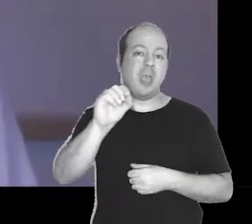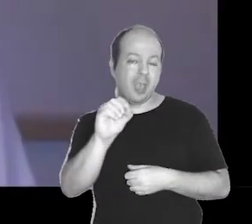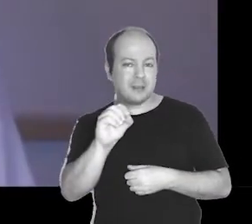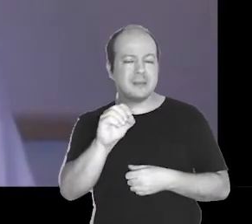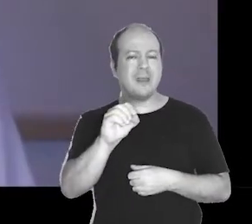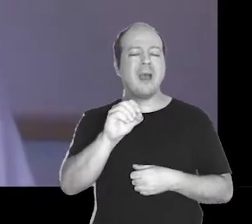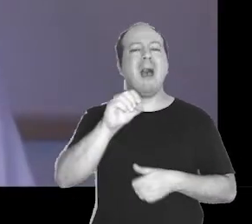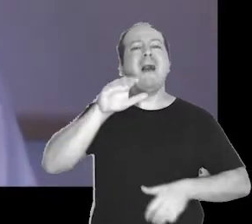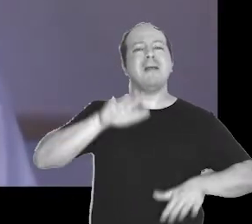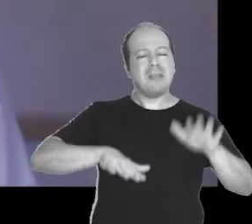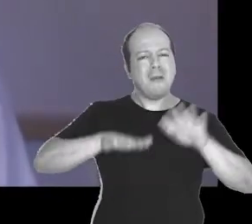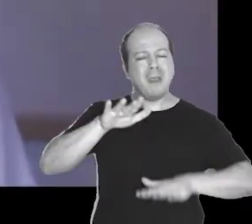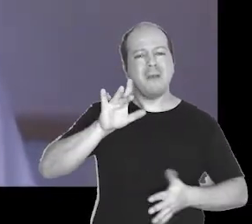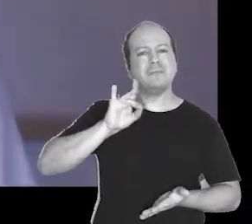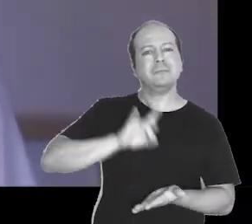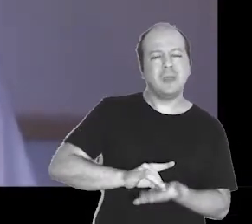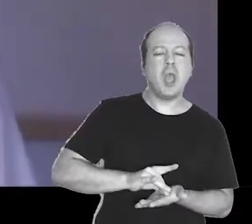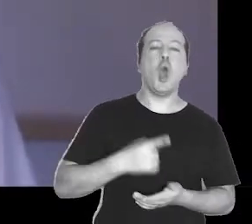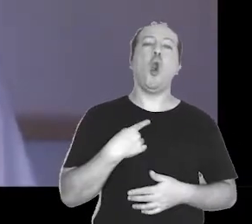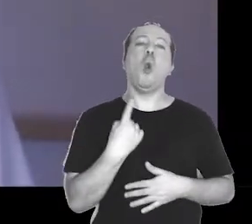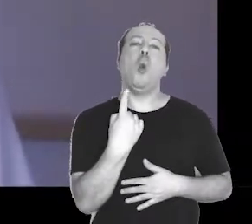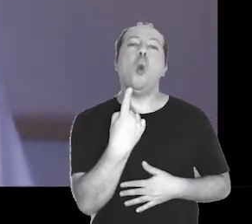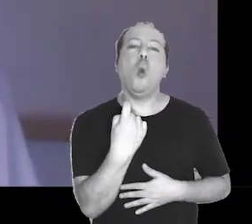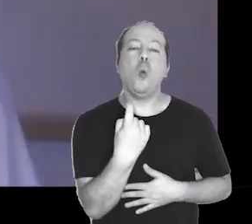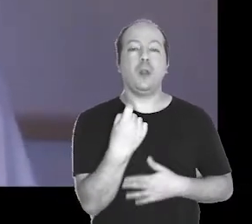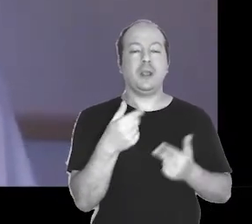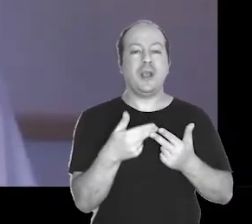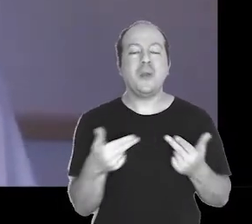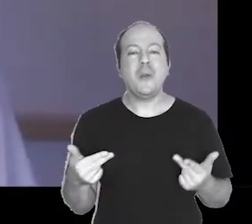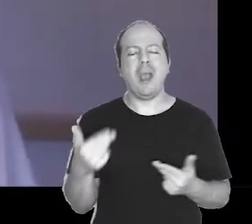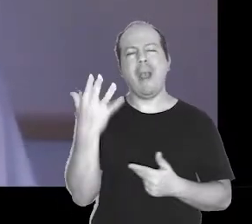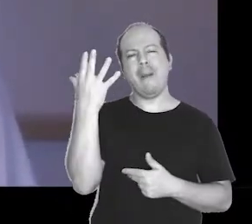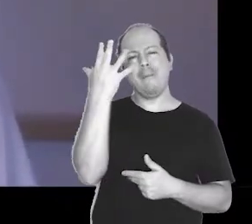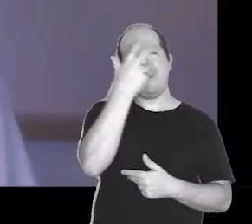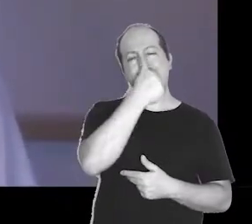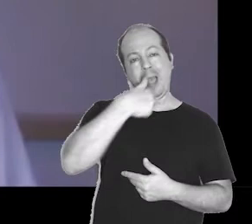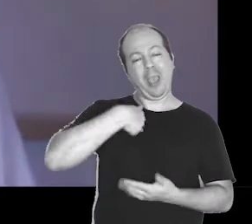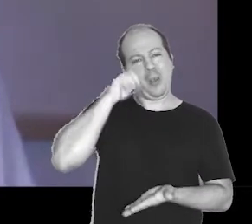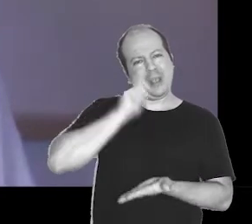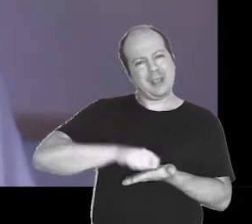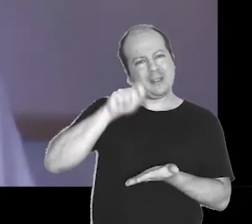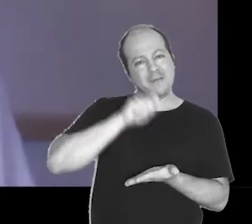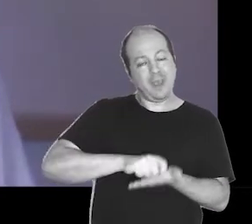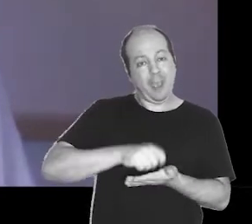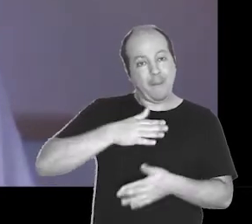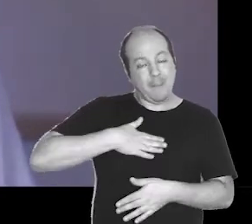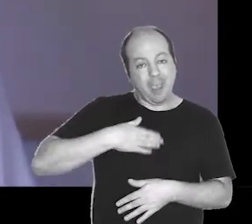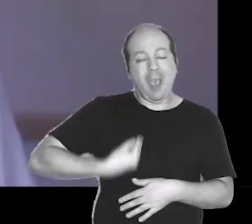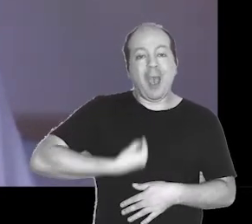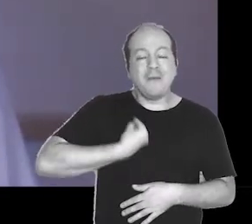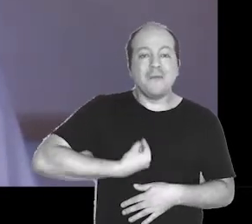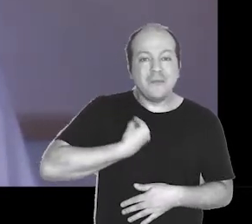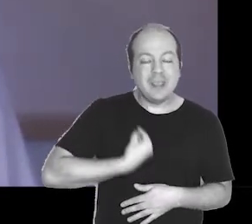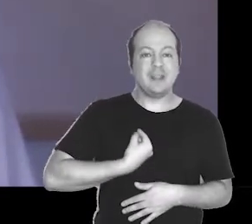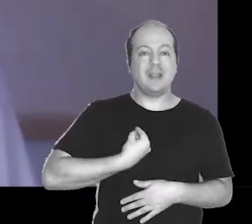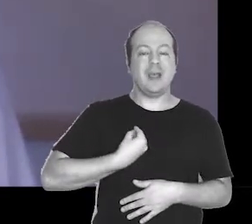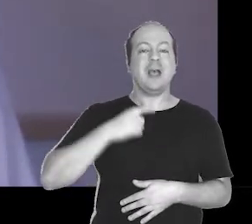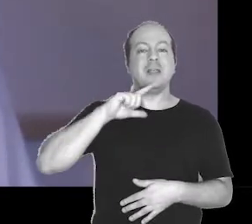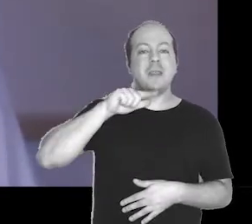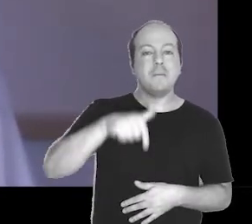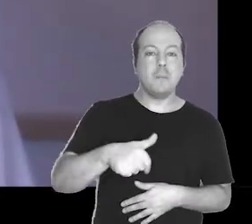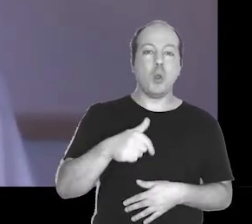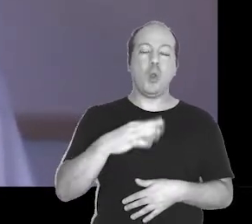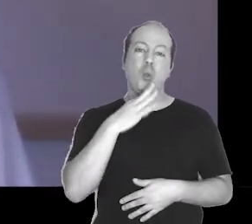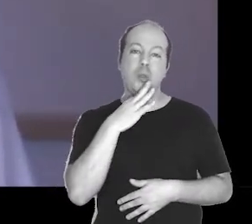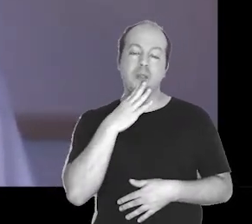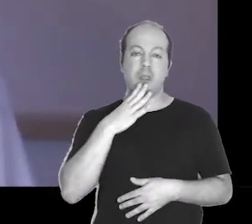ele seja, de fato, a única coisa bela que escrevi na vida, desde que fiquei conhecido como pai